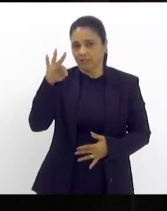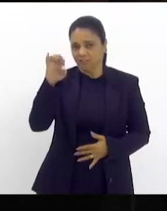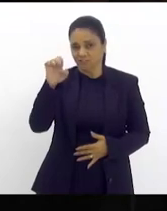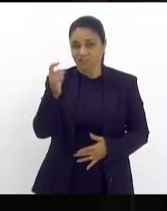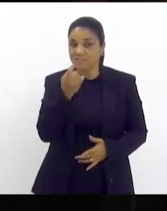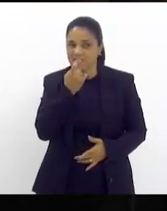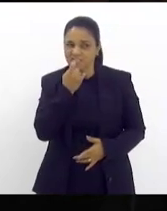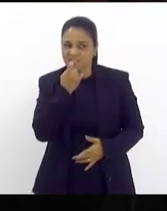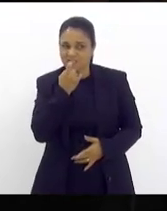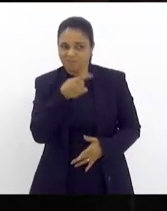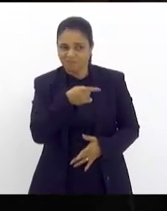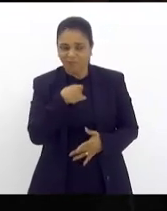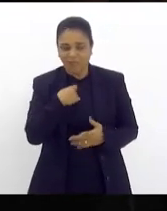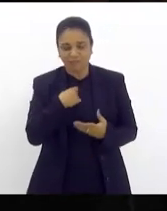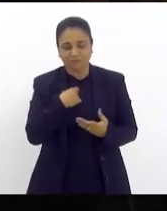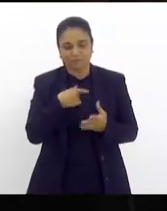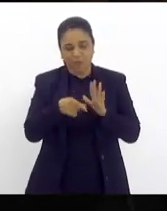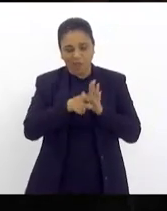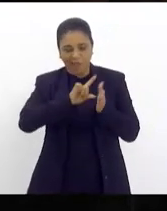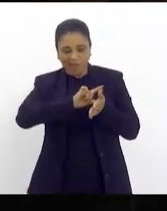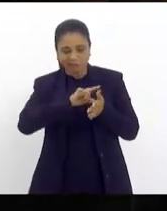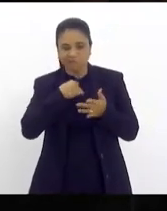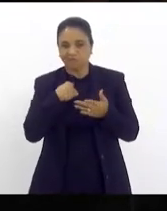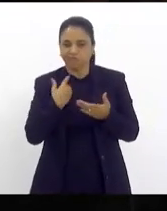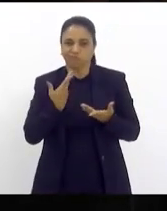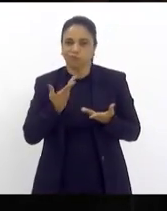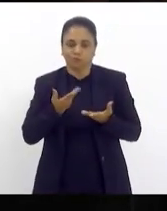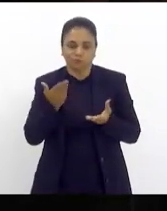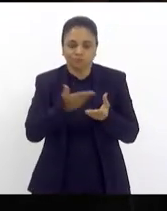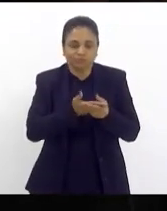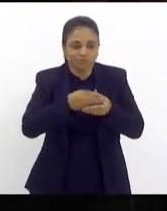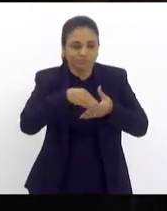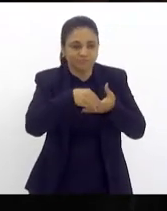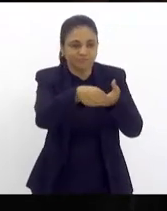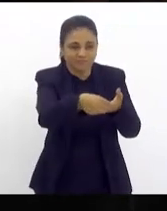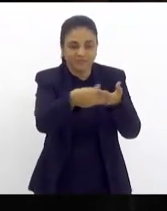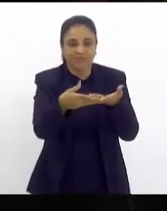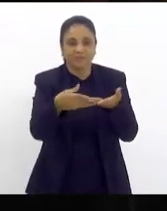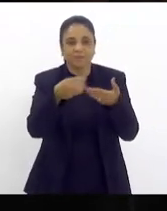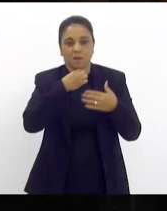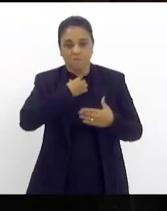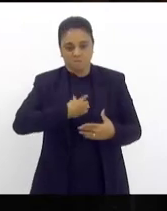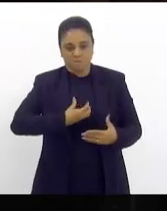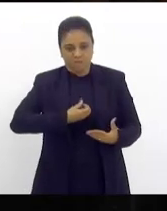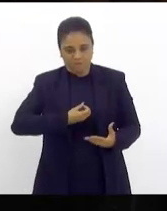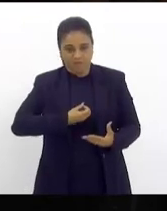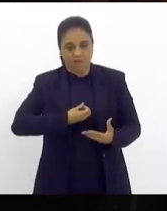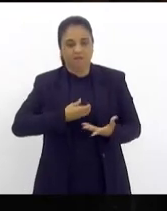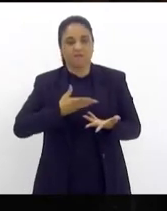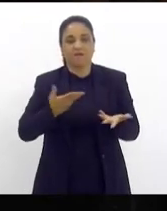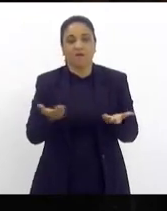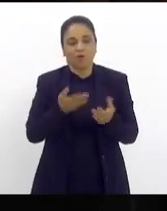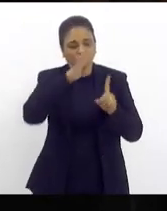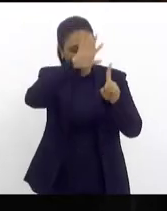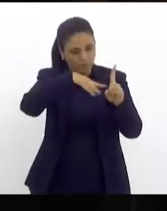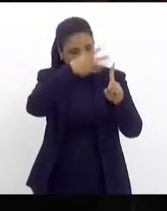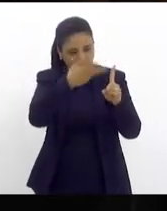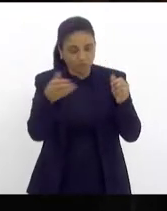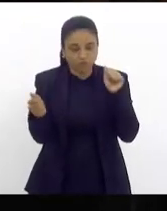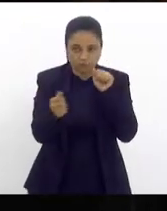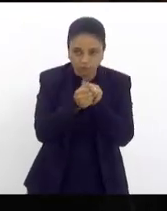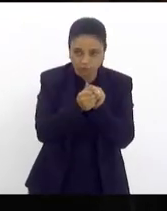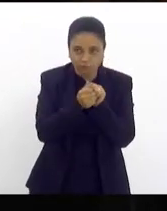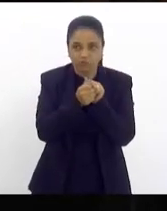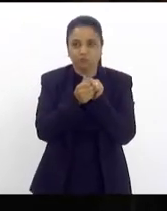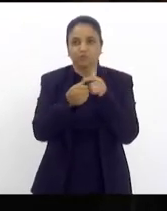dado a entrada nesse requerimento antes, para dar a medalha para o nosso prefeito Rubão, mas nos sentimos homenageados juntos. Mas